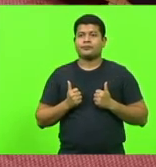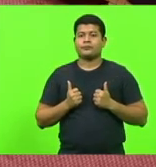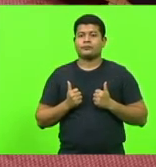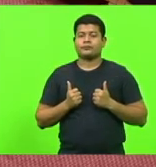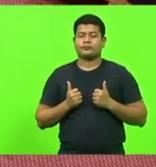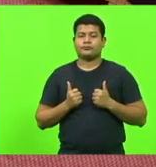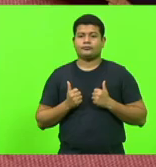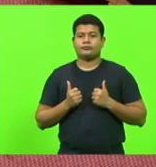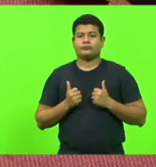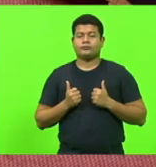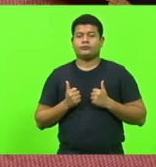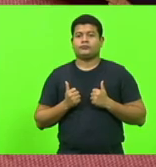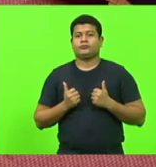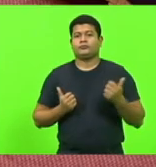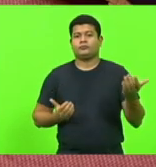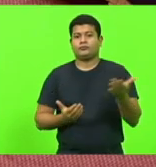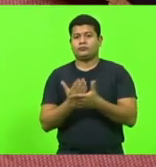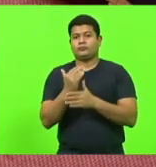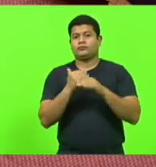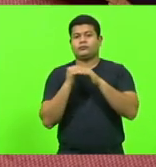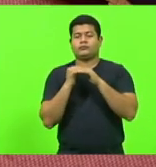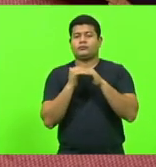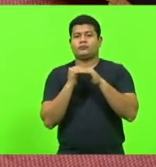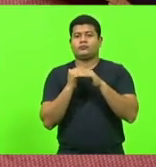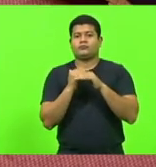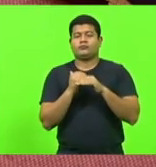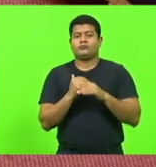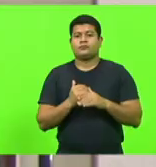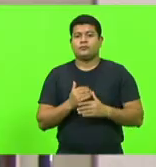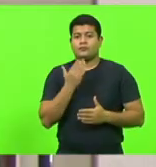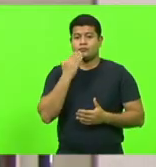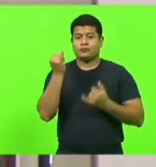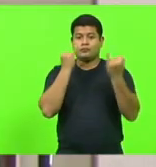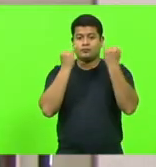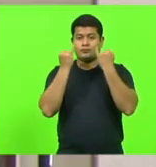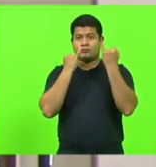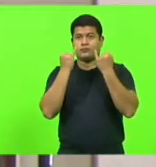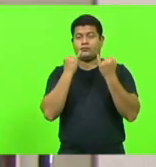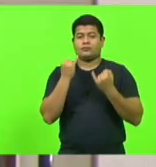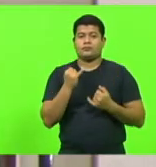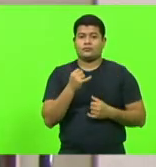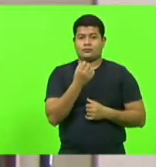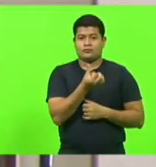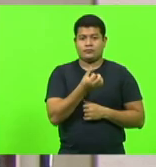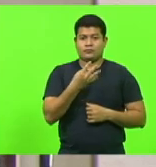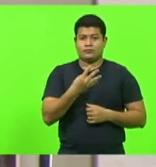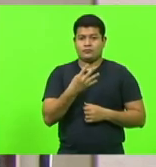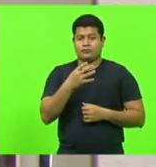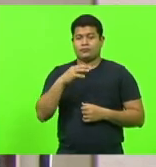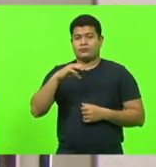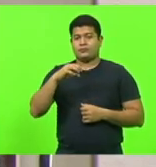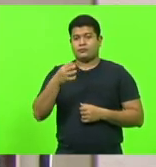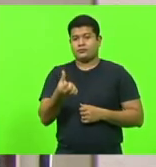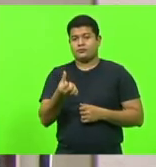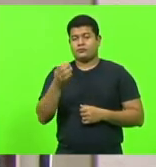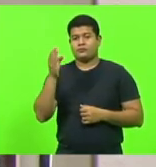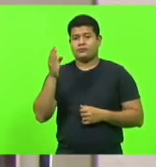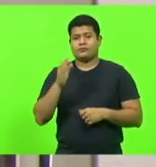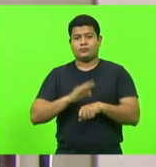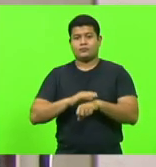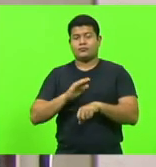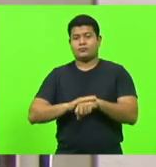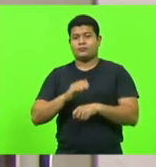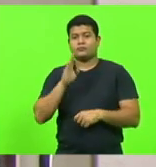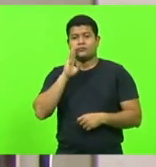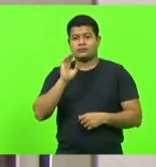permaneçam como se encontra. Aprovado por unanimidade. Pedido de informação, pedido de informação 646, autor, deputado Bruno